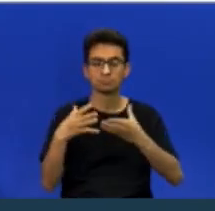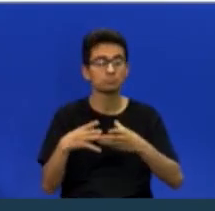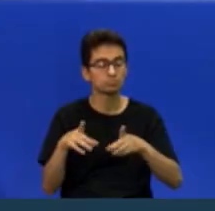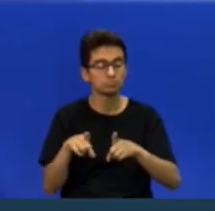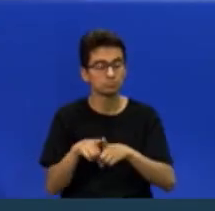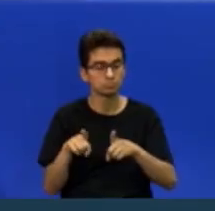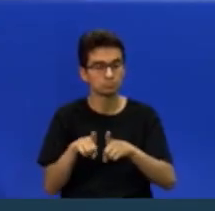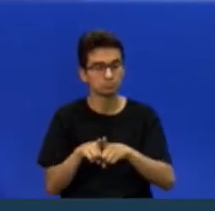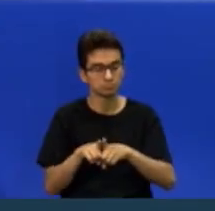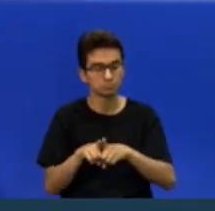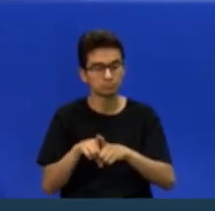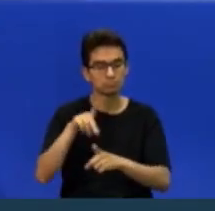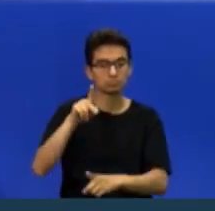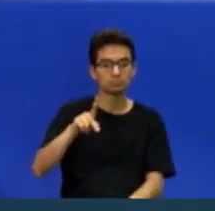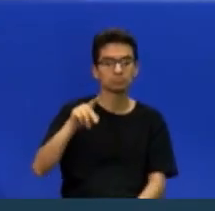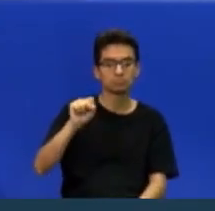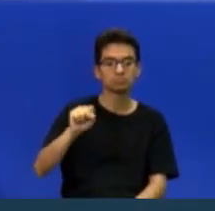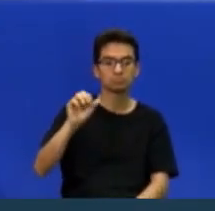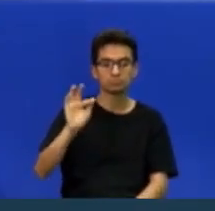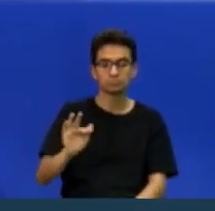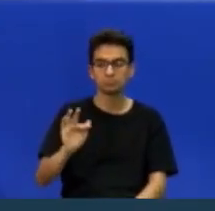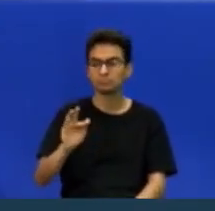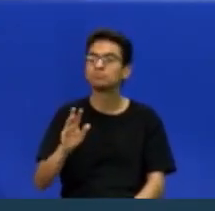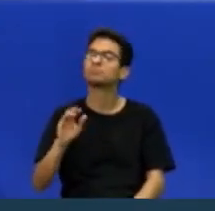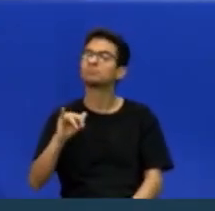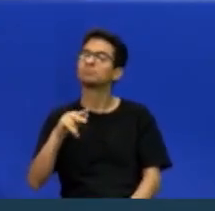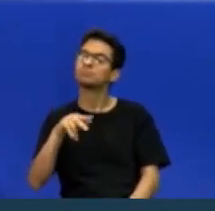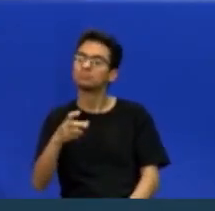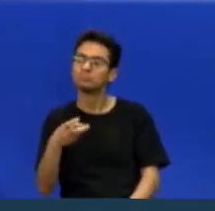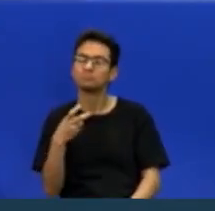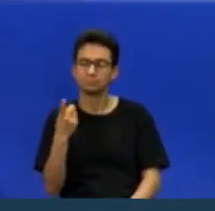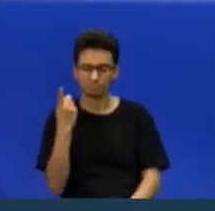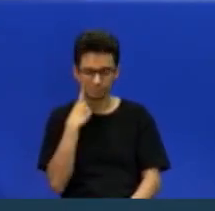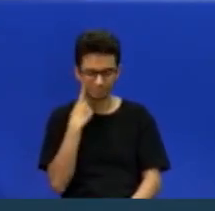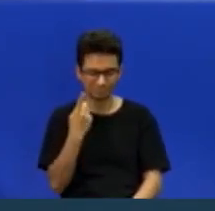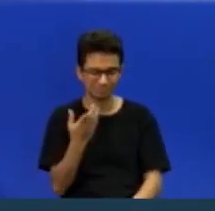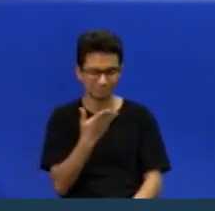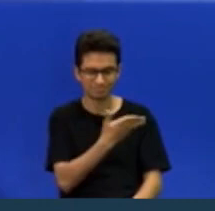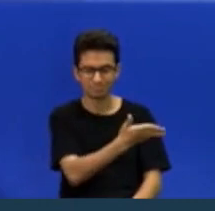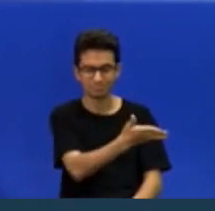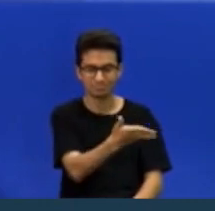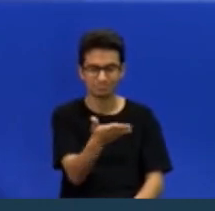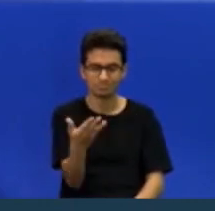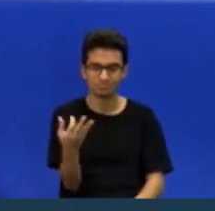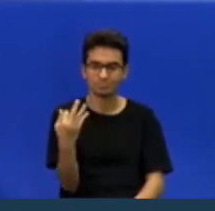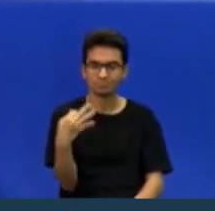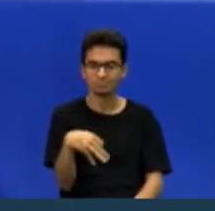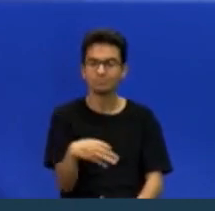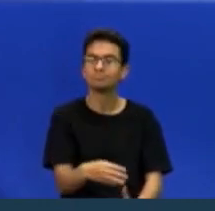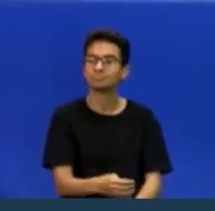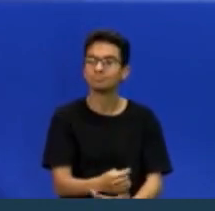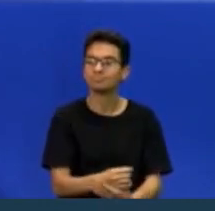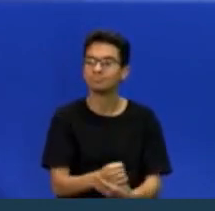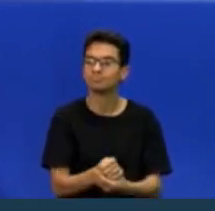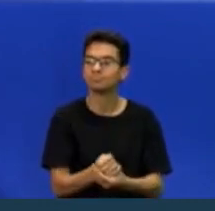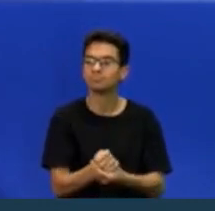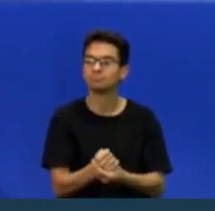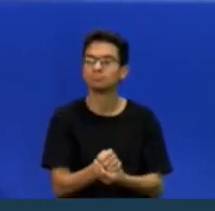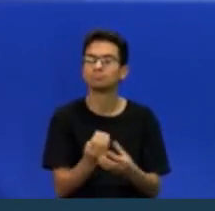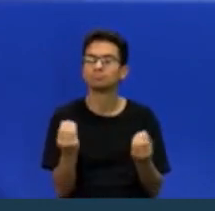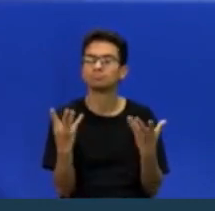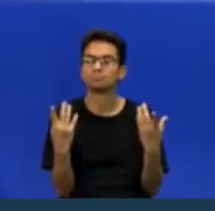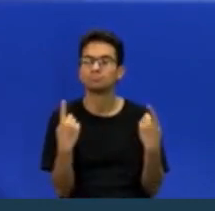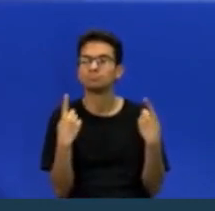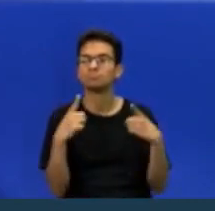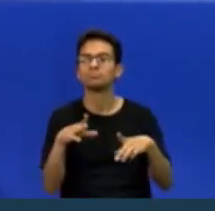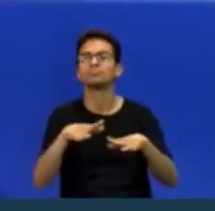os programas PSF e PACS, Programa de Saúde da Família e Programa de Agentes Comunitários de Saúde, que vem justamente